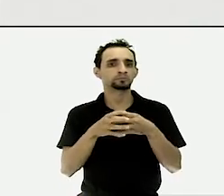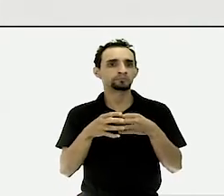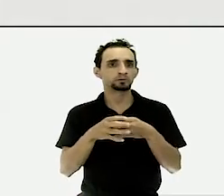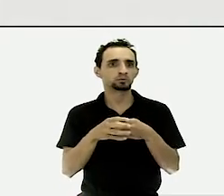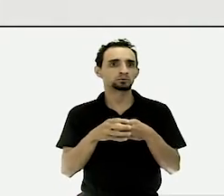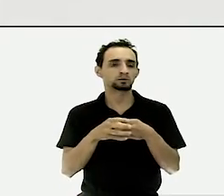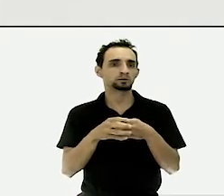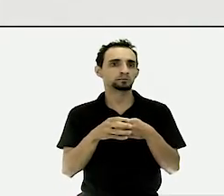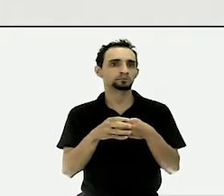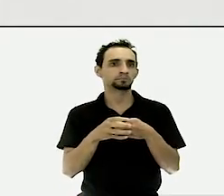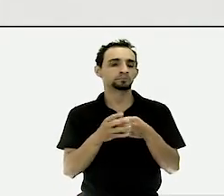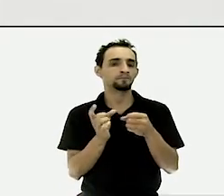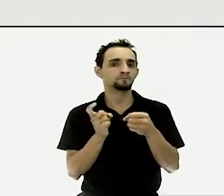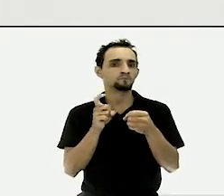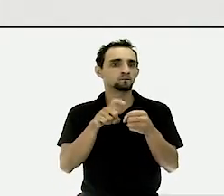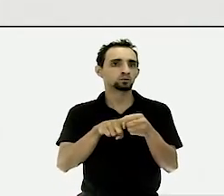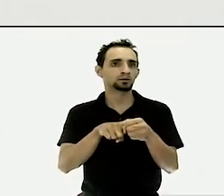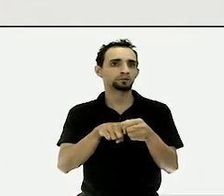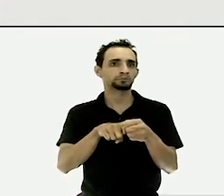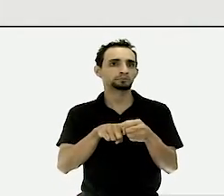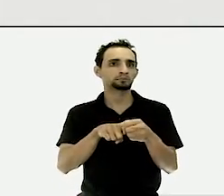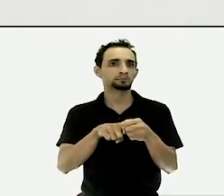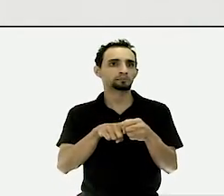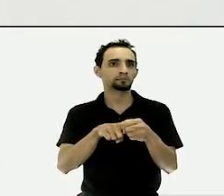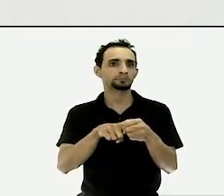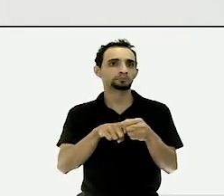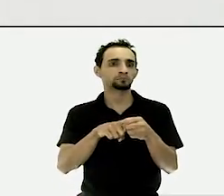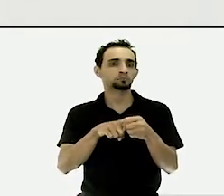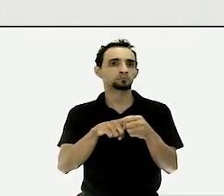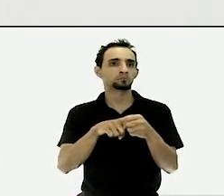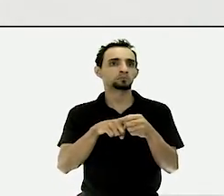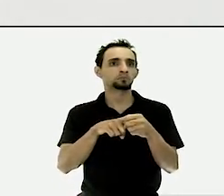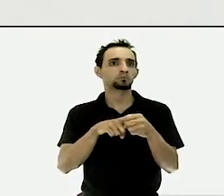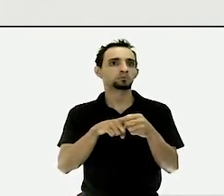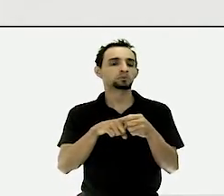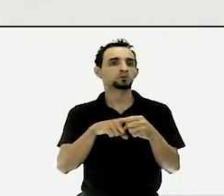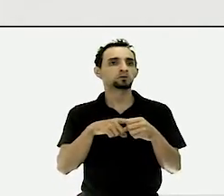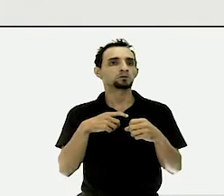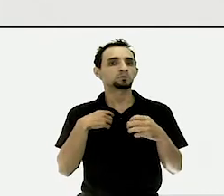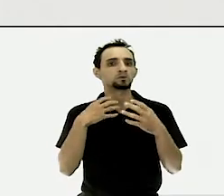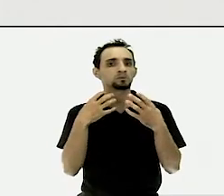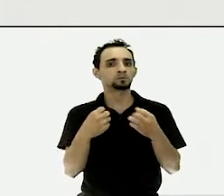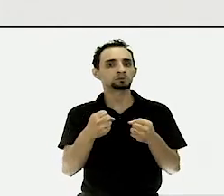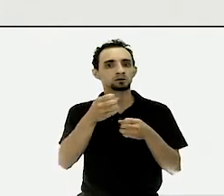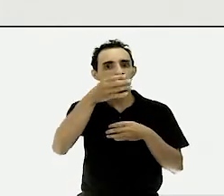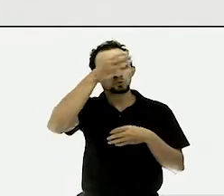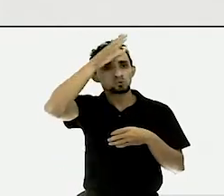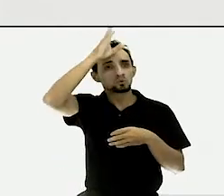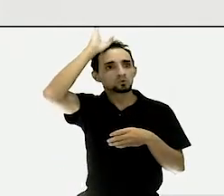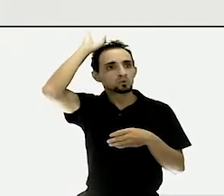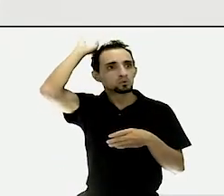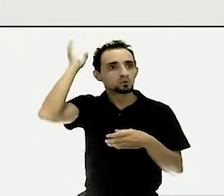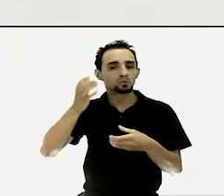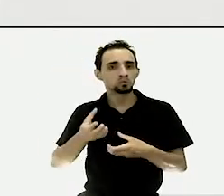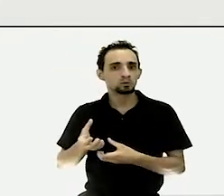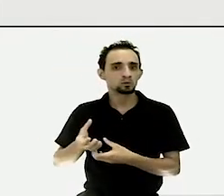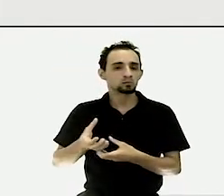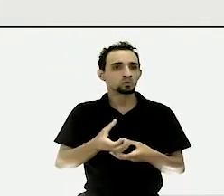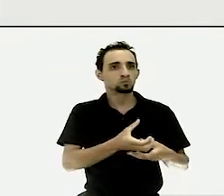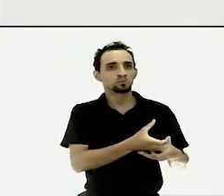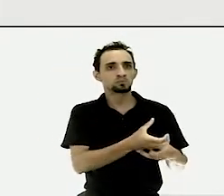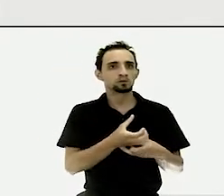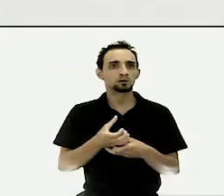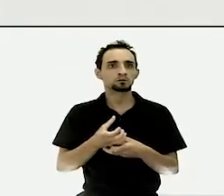não tem dinheiro que pague, não é isso? Então, seria para cumprimentar os bombeiros, o projeto de Vossa Excelência é muito bom, saudar Obrigado. Na pessoa do